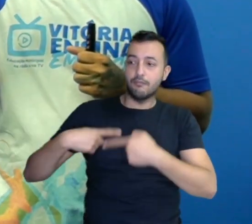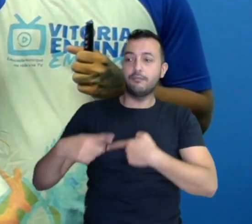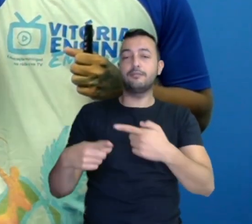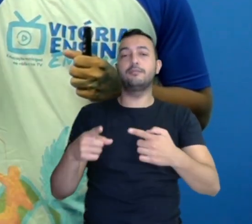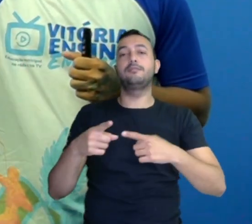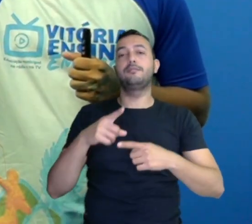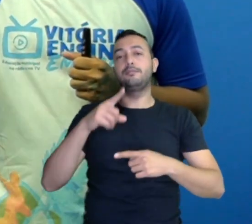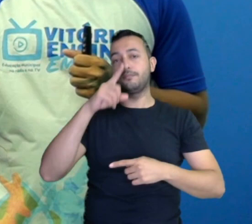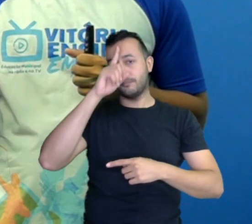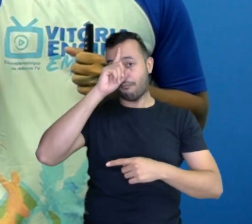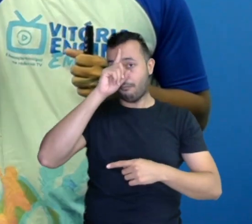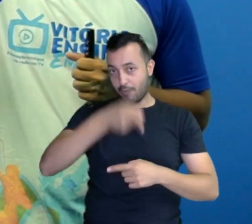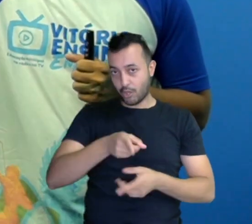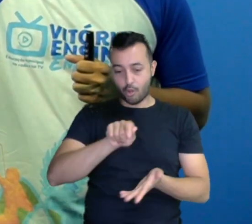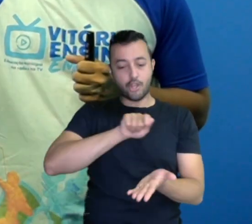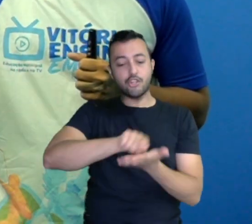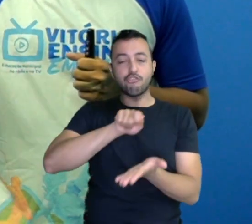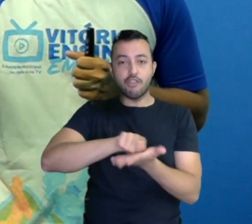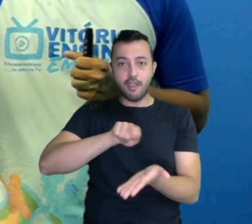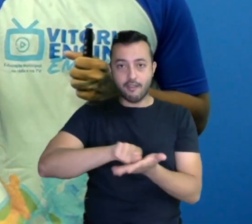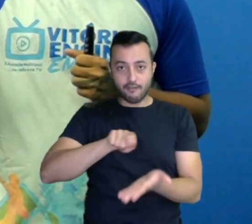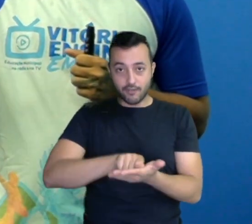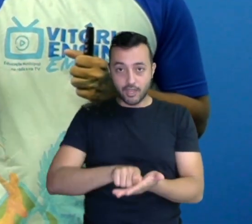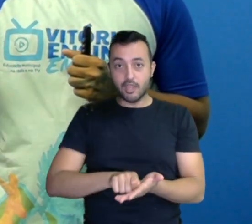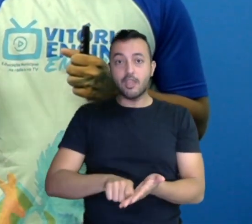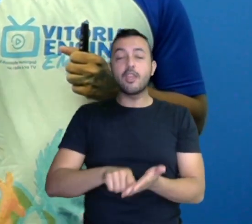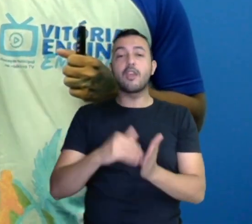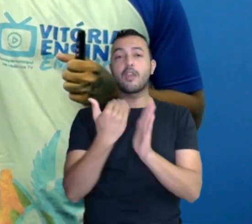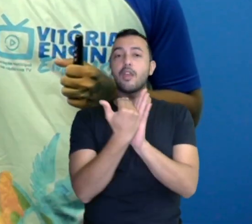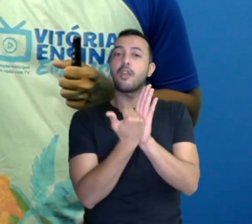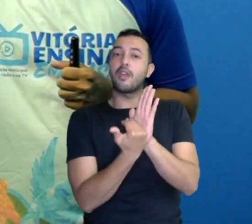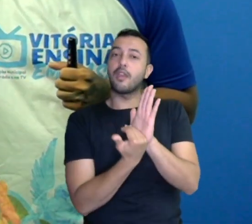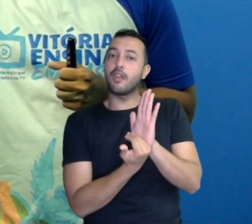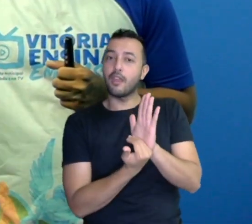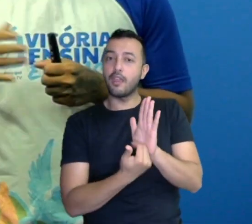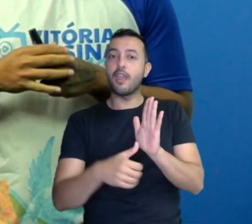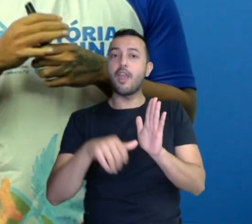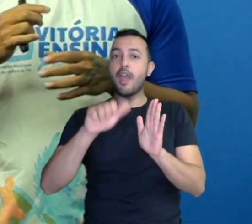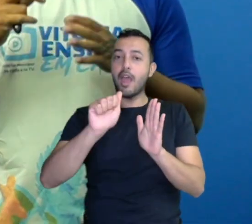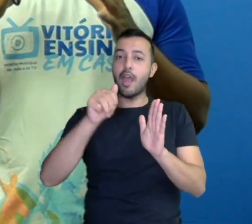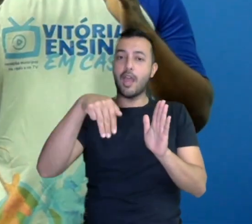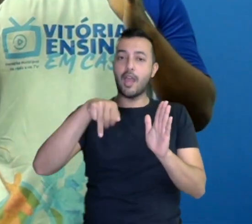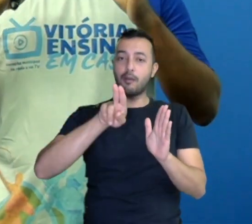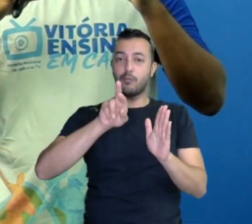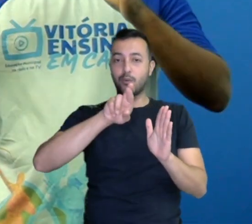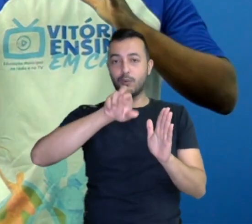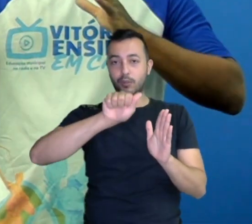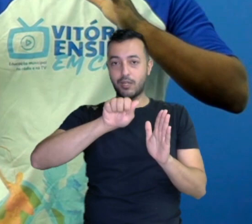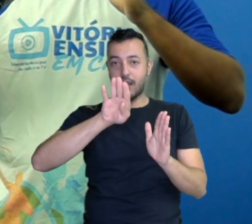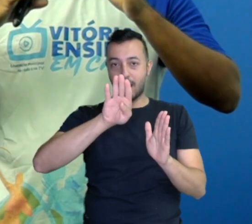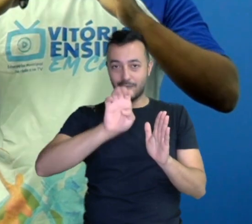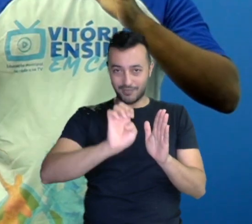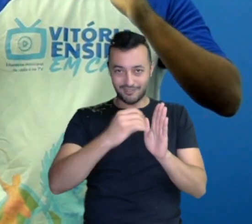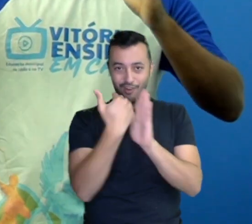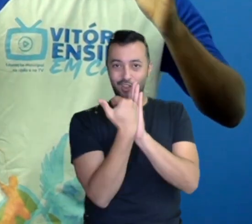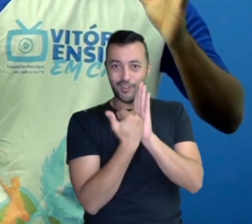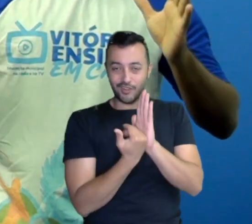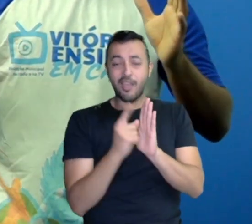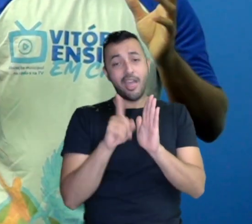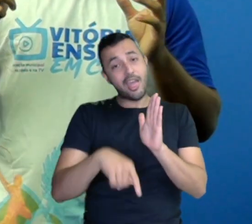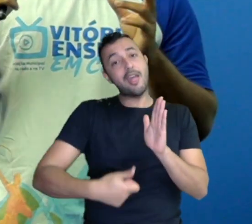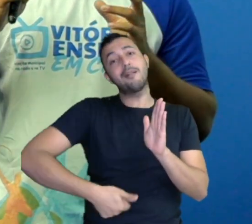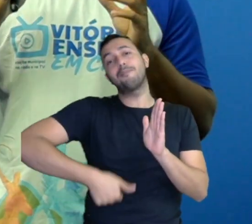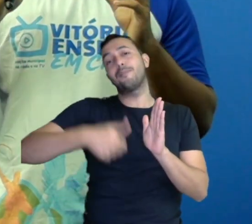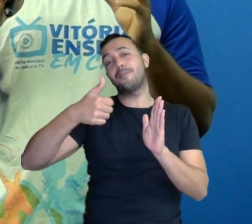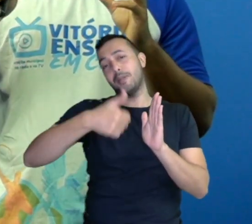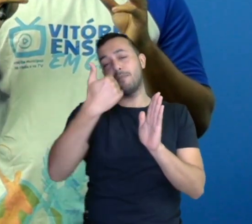ele mandou compilar, ele mandou escrever, né, o código que a gente conhece, o Código de Hammurabi, que é considerado um dos primeiros